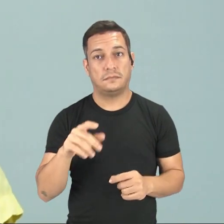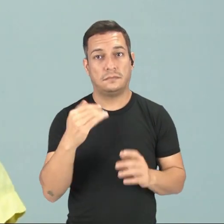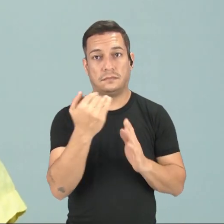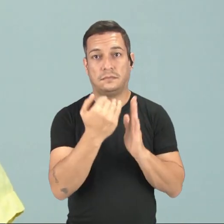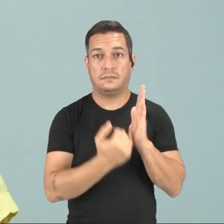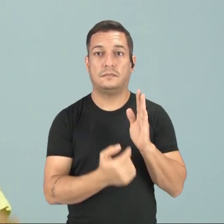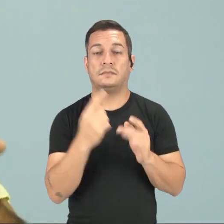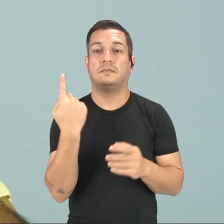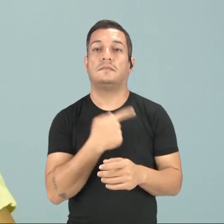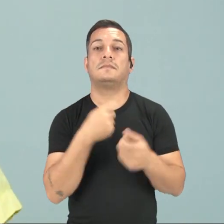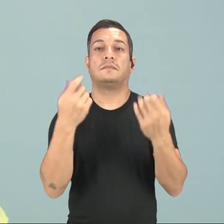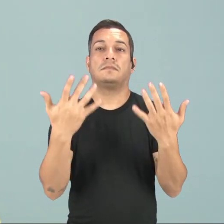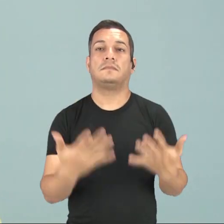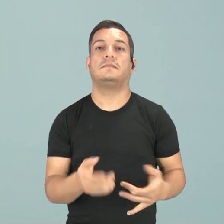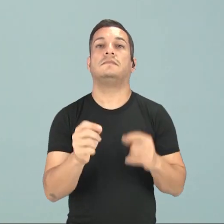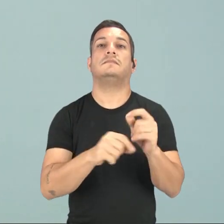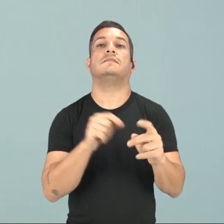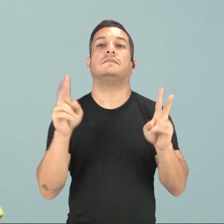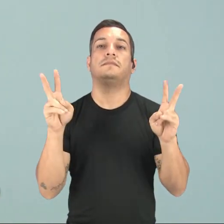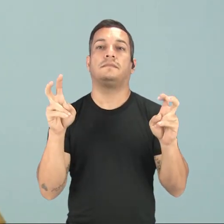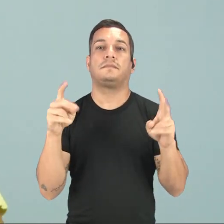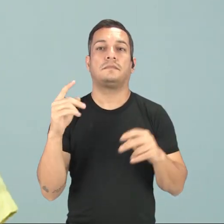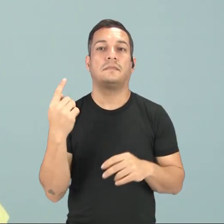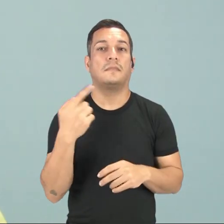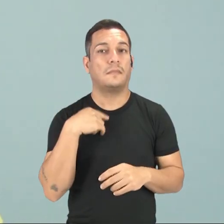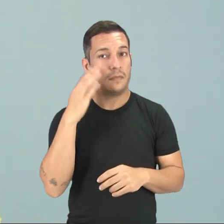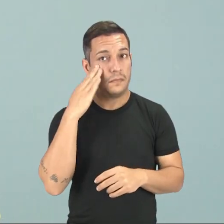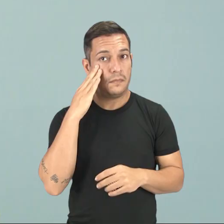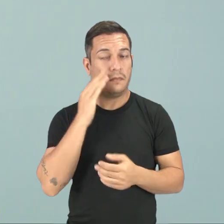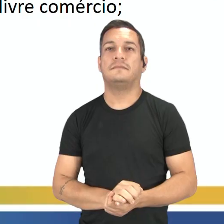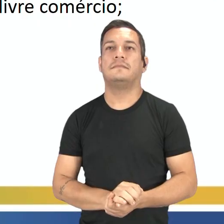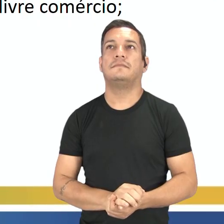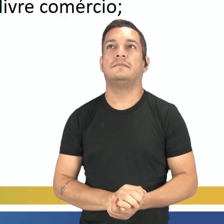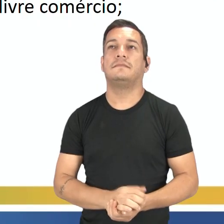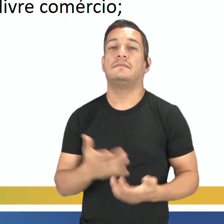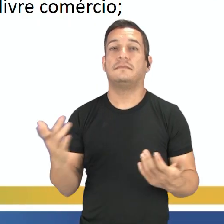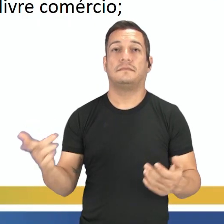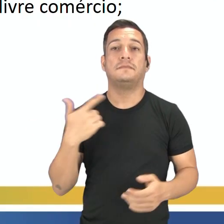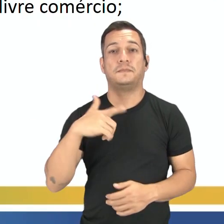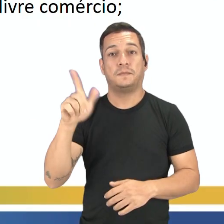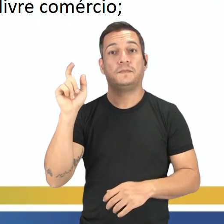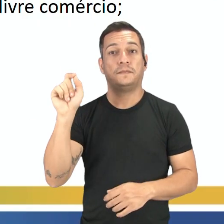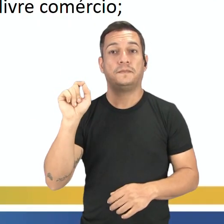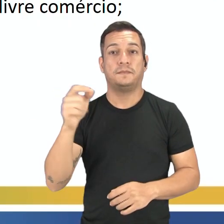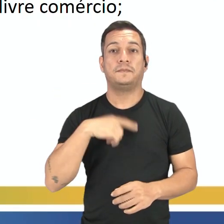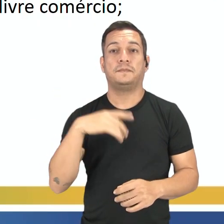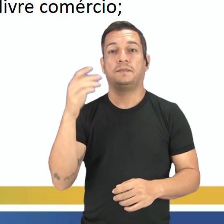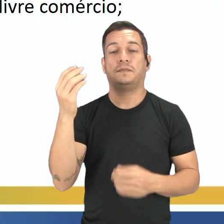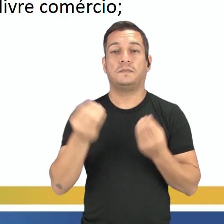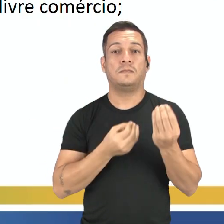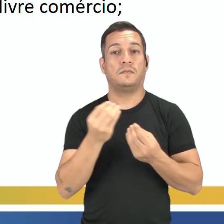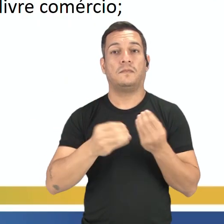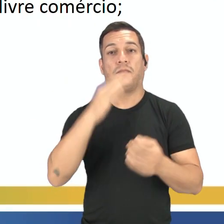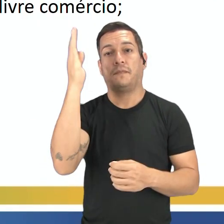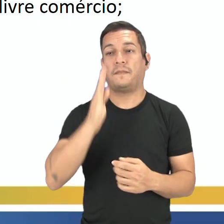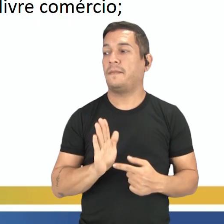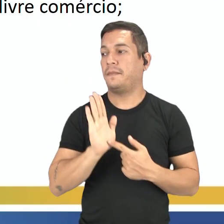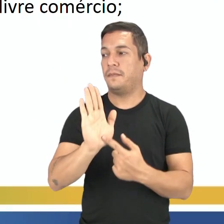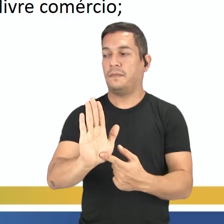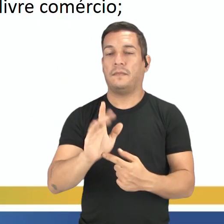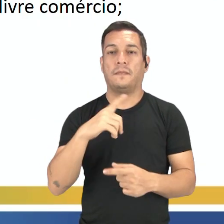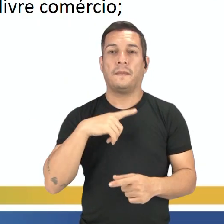nós queremos tratar sobre esse assunto. Então vamos lá comigo? Uma outra maneira que o Brasil mostra que tem a